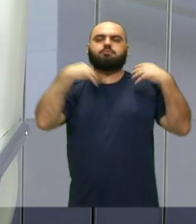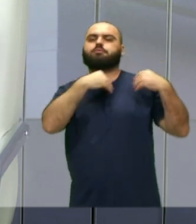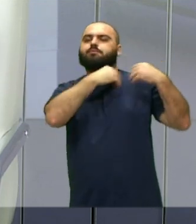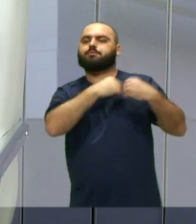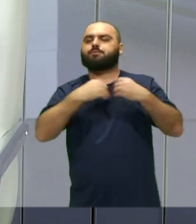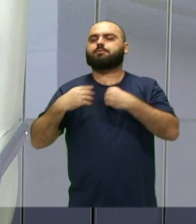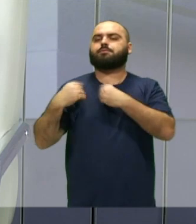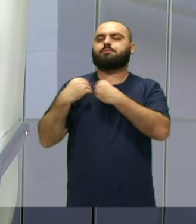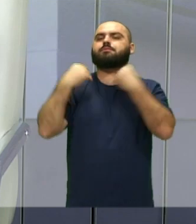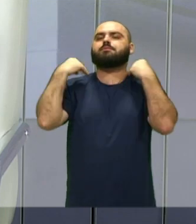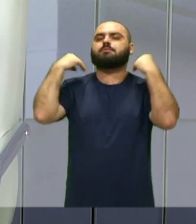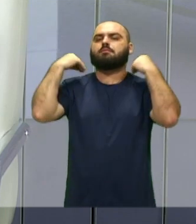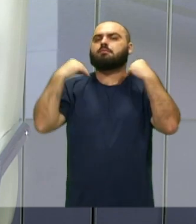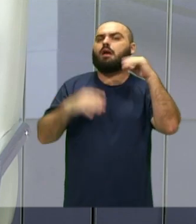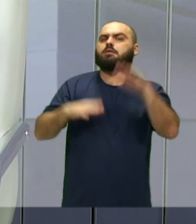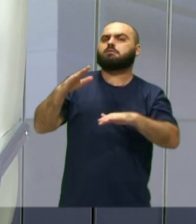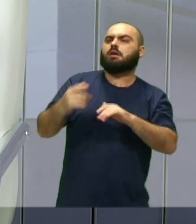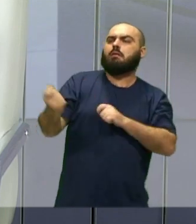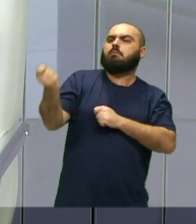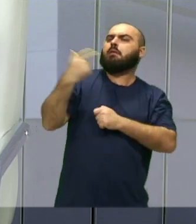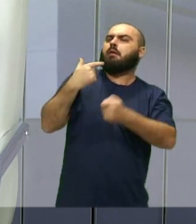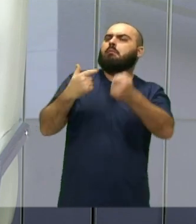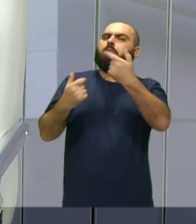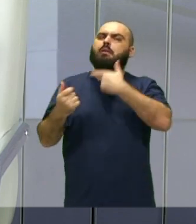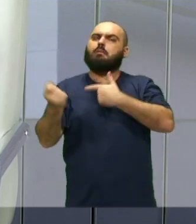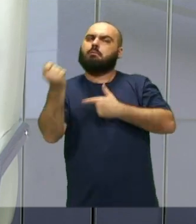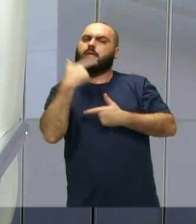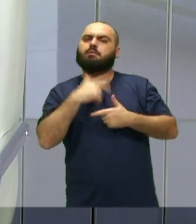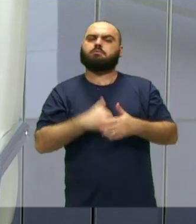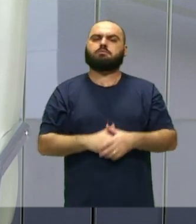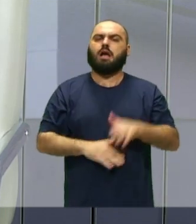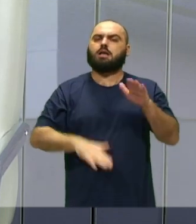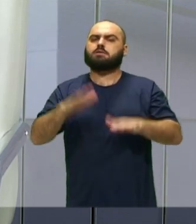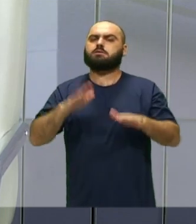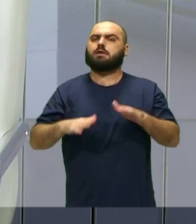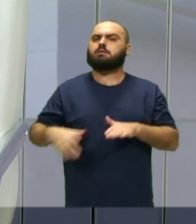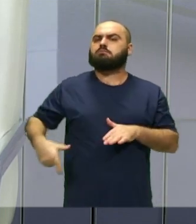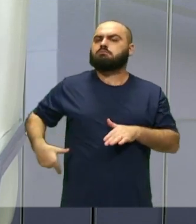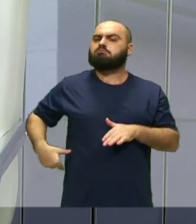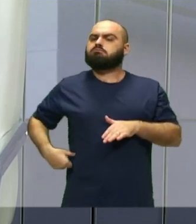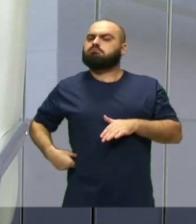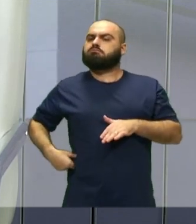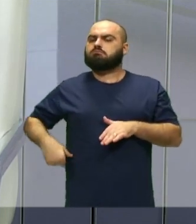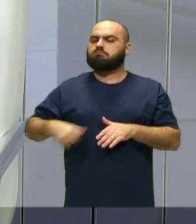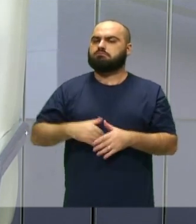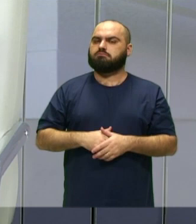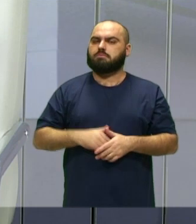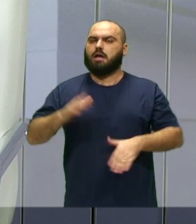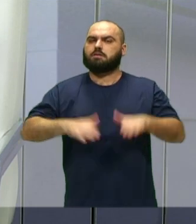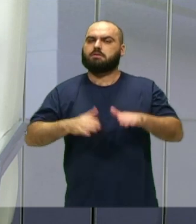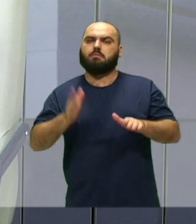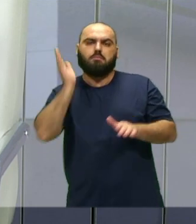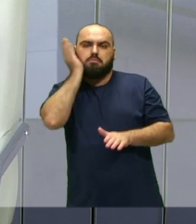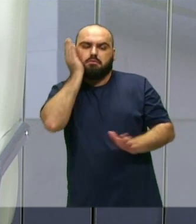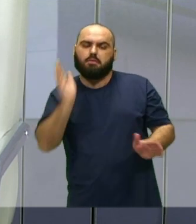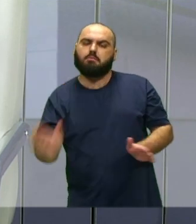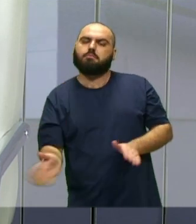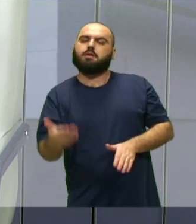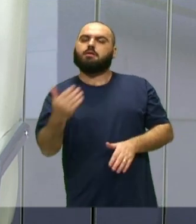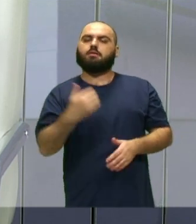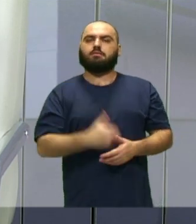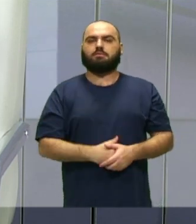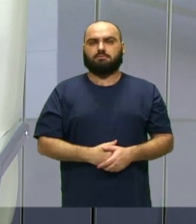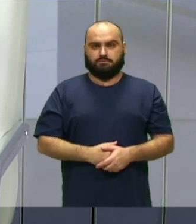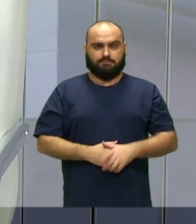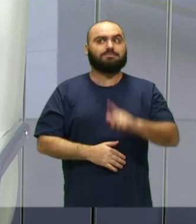vezes vem em entonações assim, outras vezes é um apertãozinho na cintura, outras vezes é um tapinha na bunda, tem de tudo.